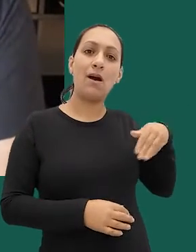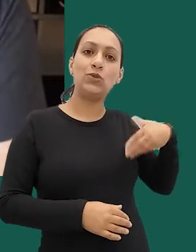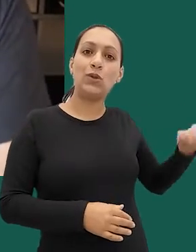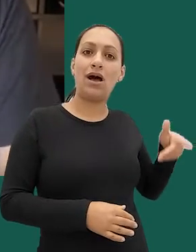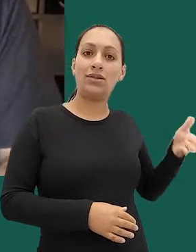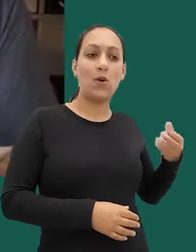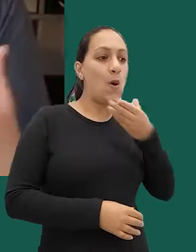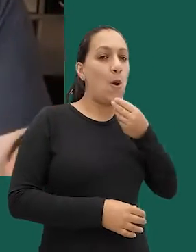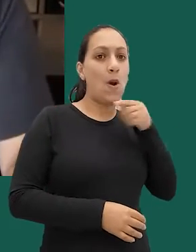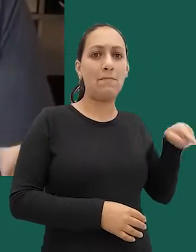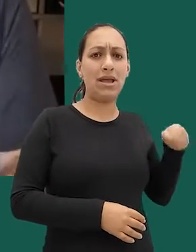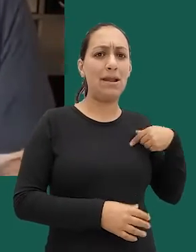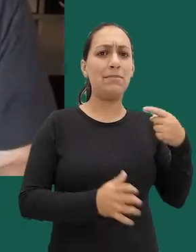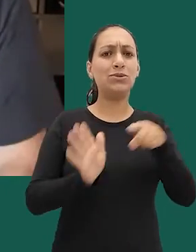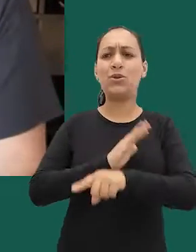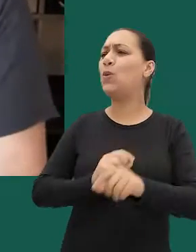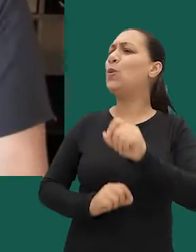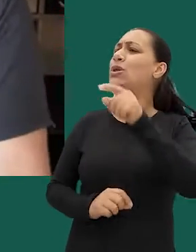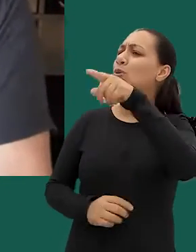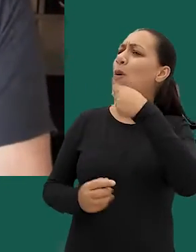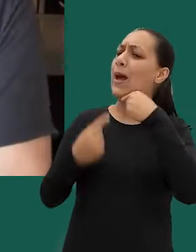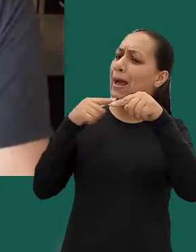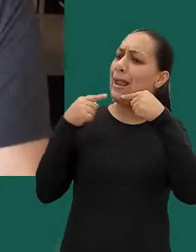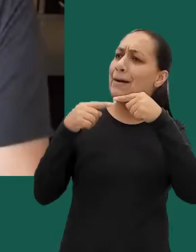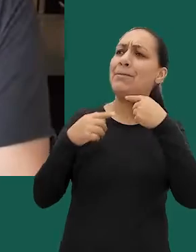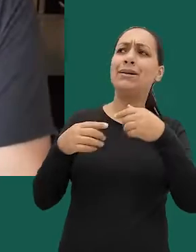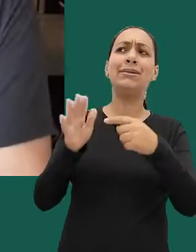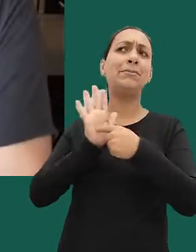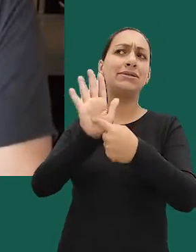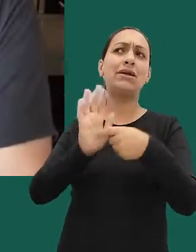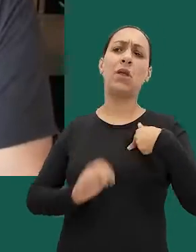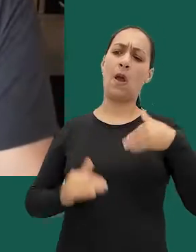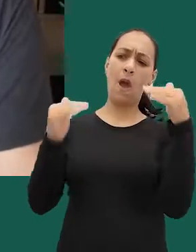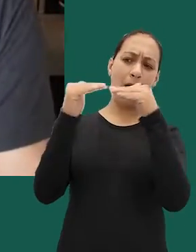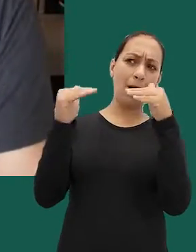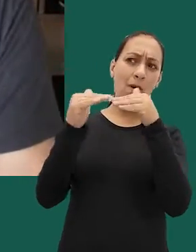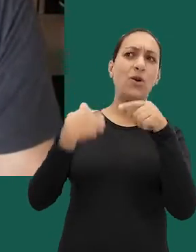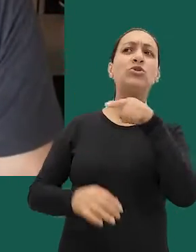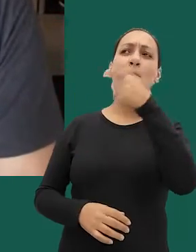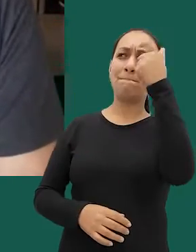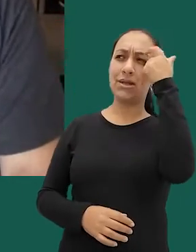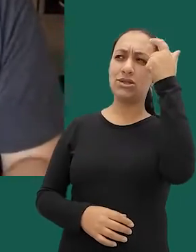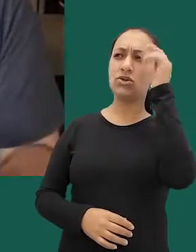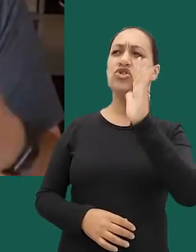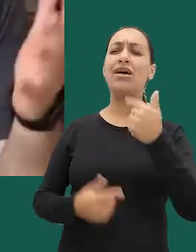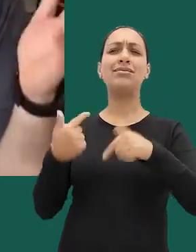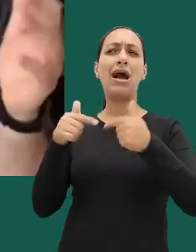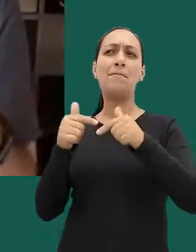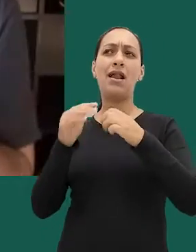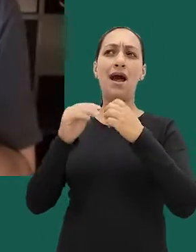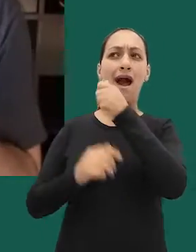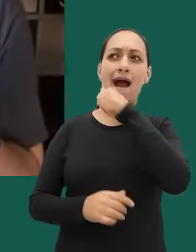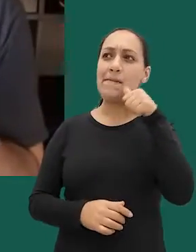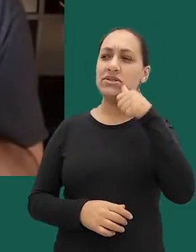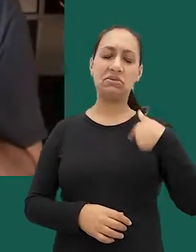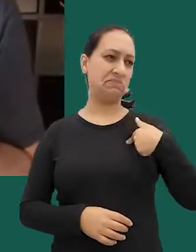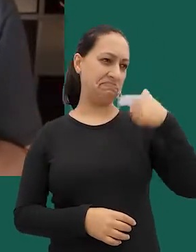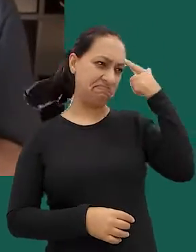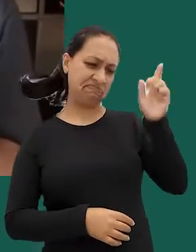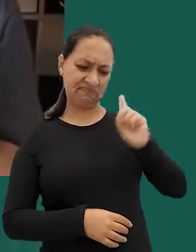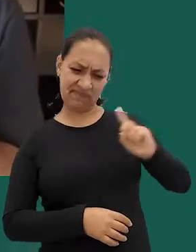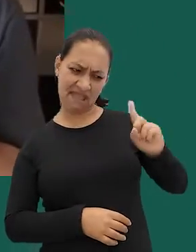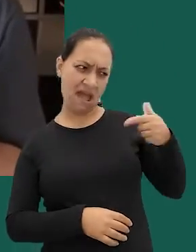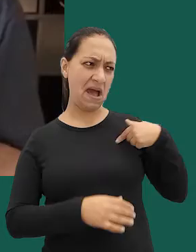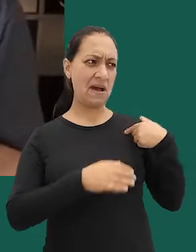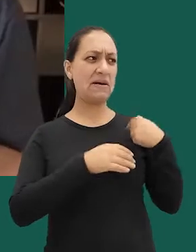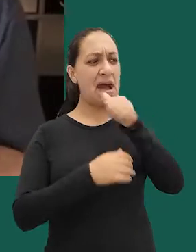tá reclamando do apresentador, eu concordo. Tu já pensou em trabalhar para a Amazon? Eu falei assim, não, Amazon, empresa grande,